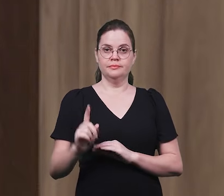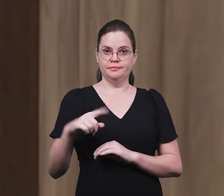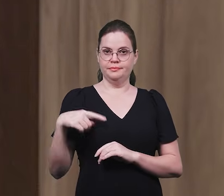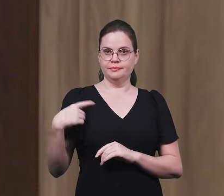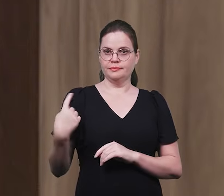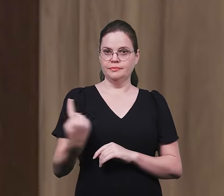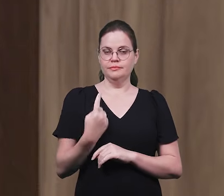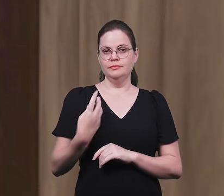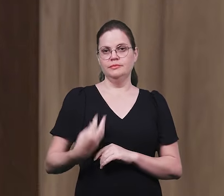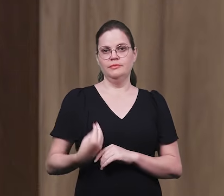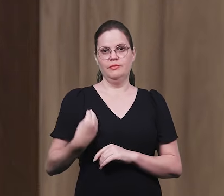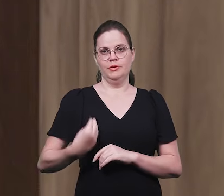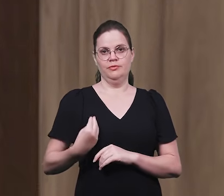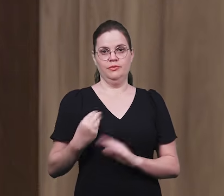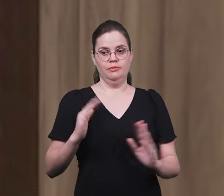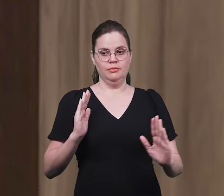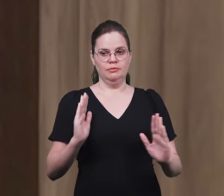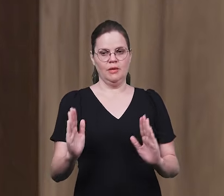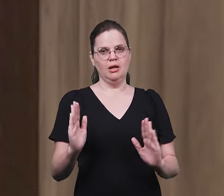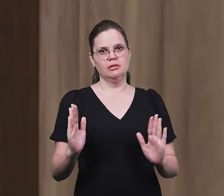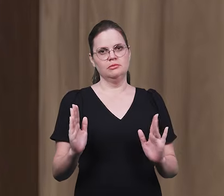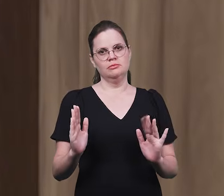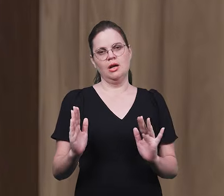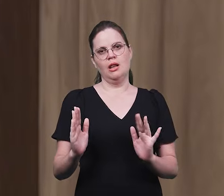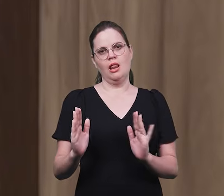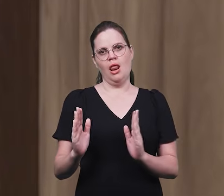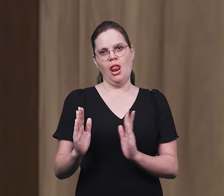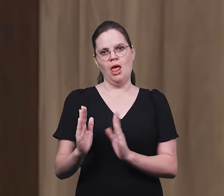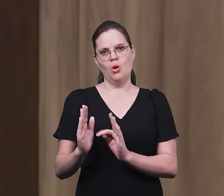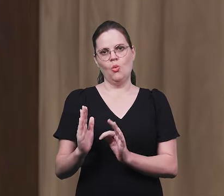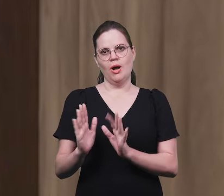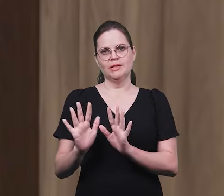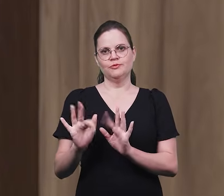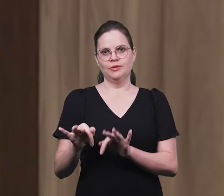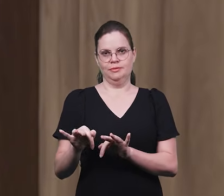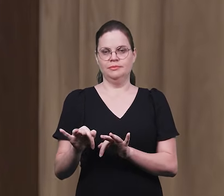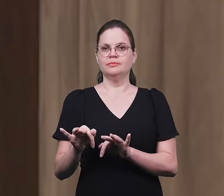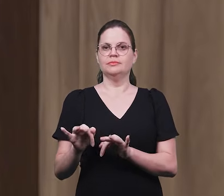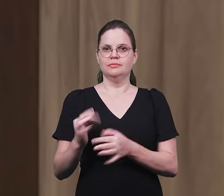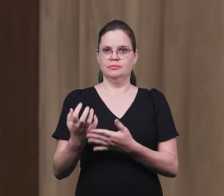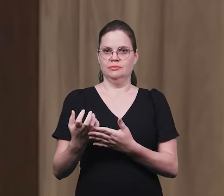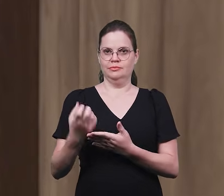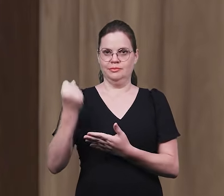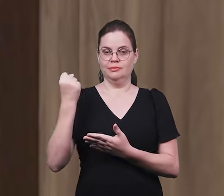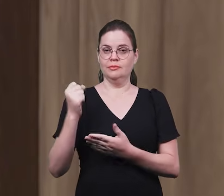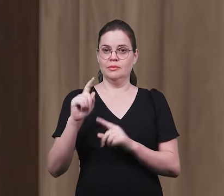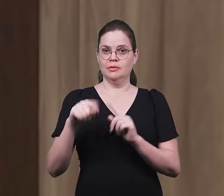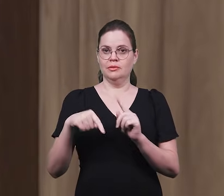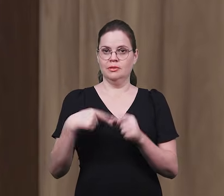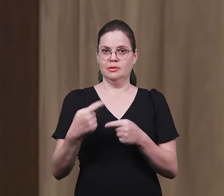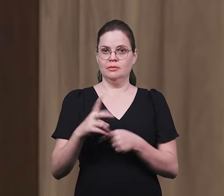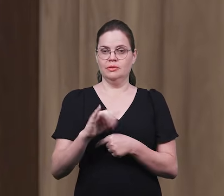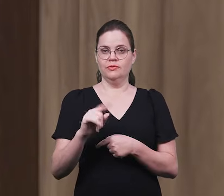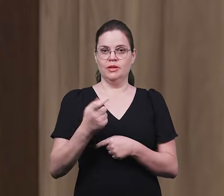nos nossos dias, nós estamos caminhando para o fim dos tempos, onde haverá um governo